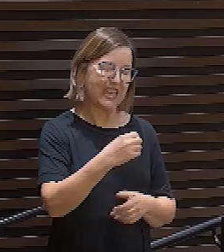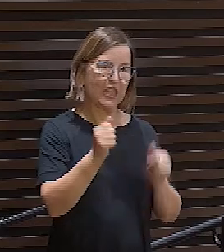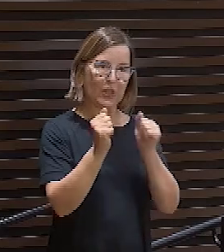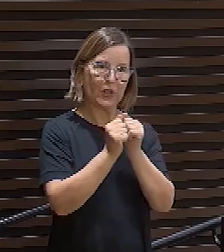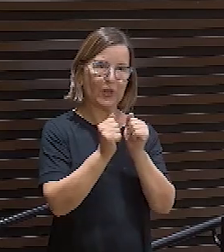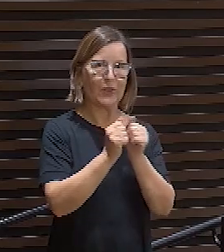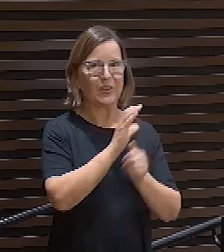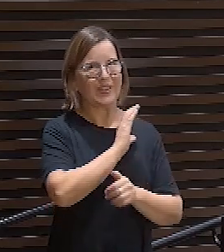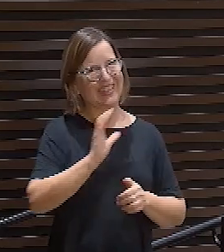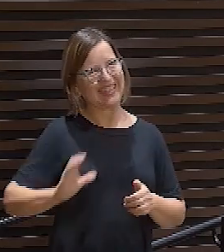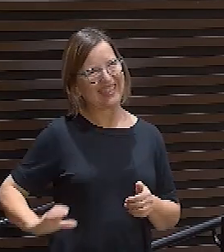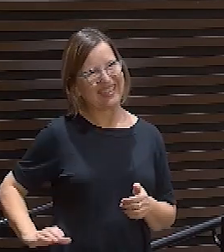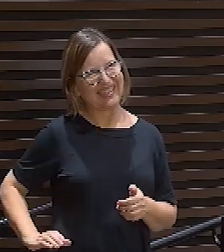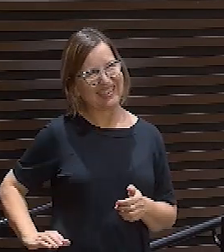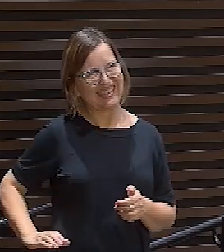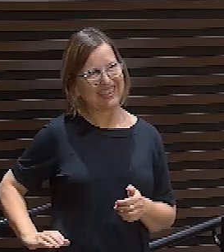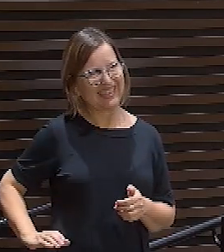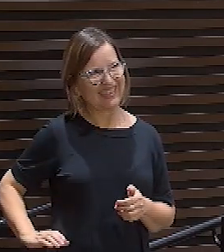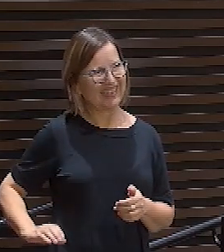Cristo.